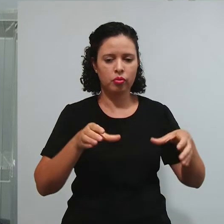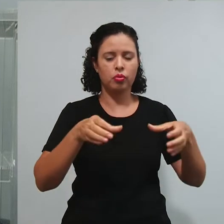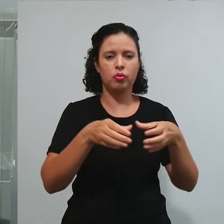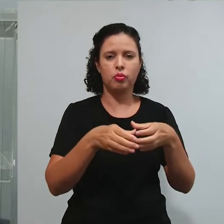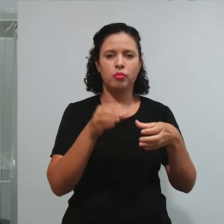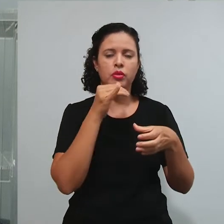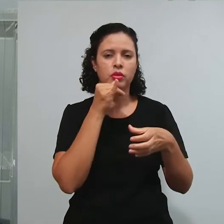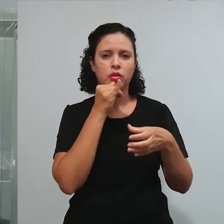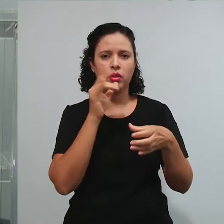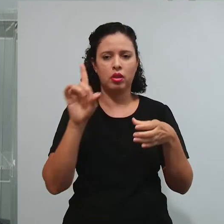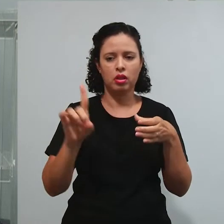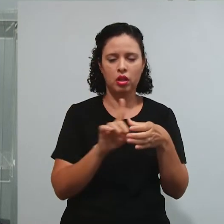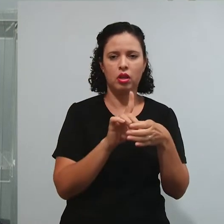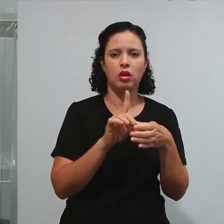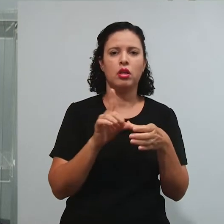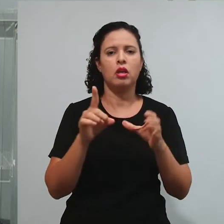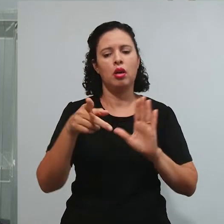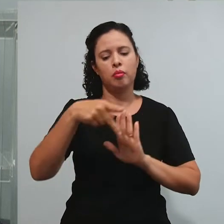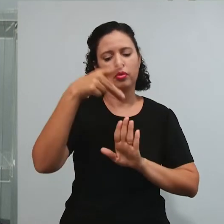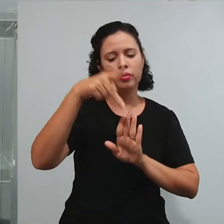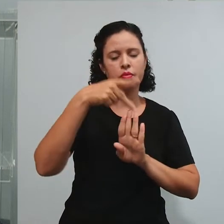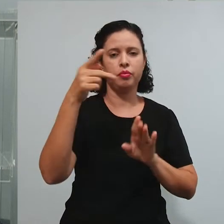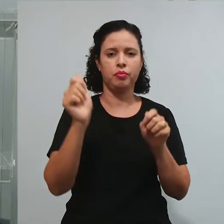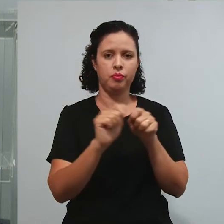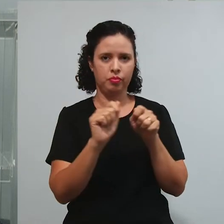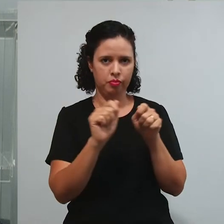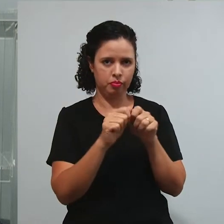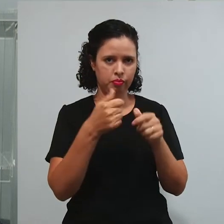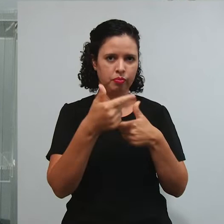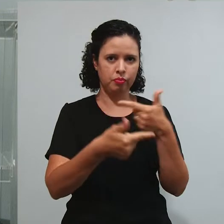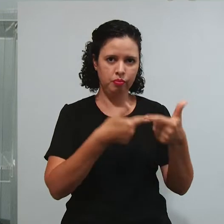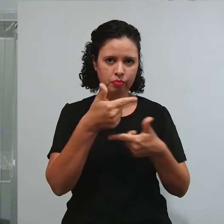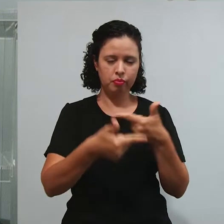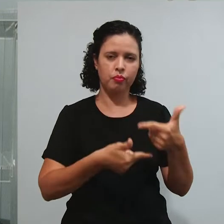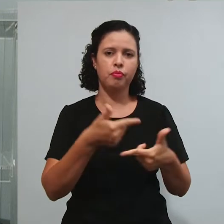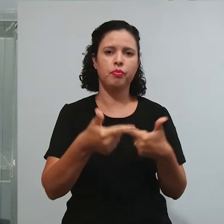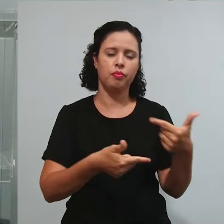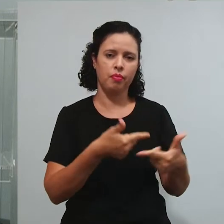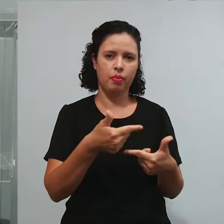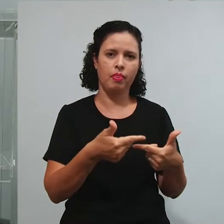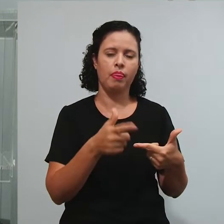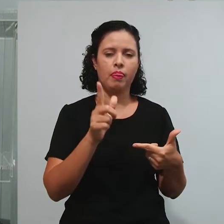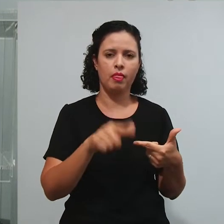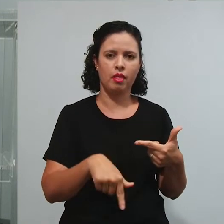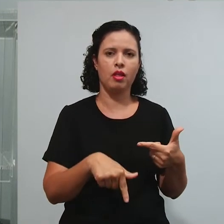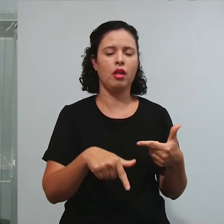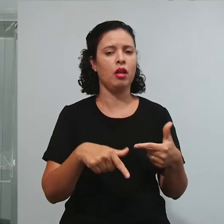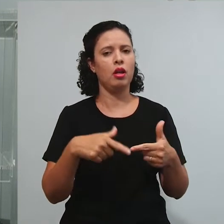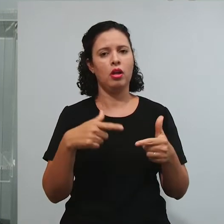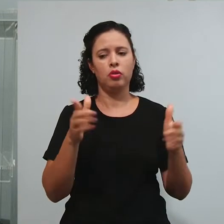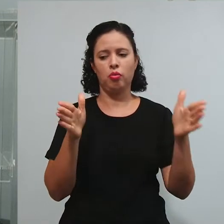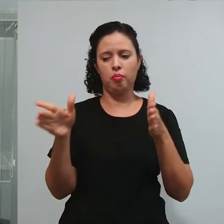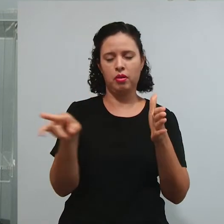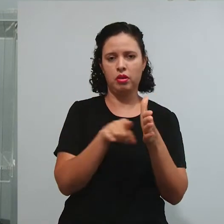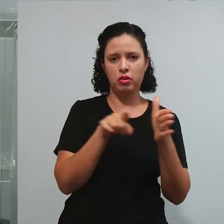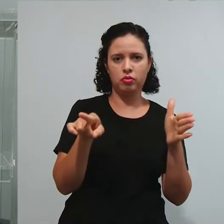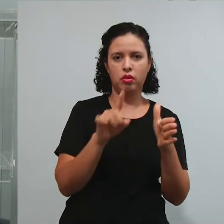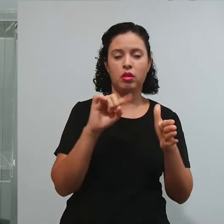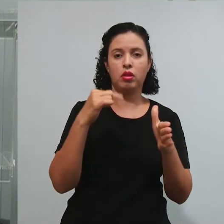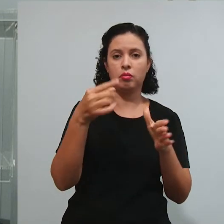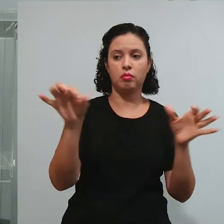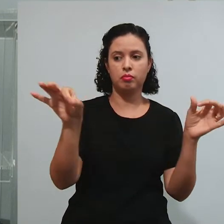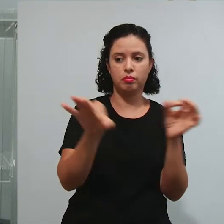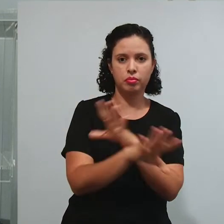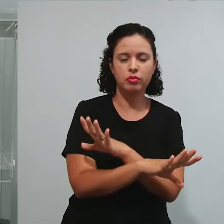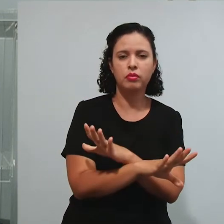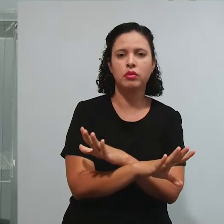faz parte de uma portaria para executar um determinado serviço, uma atividade temporária, e depois que aquele trabalho